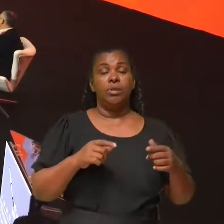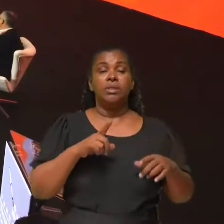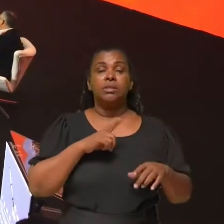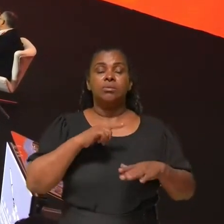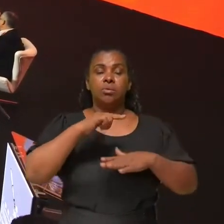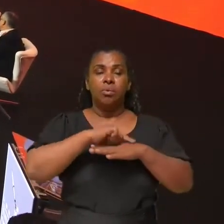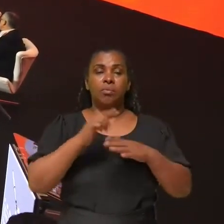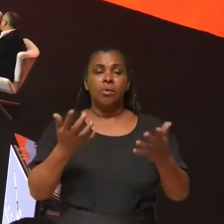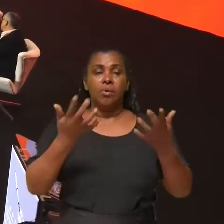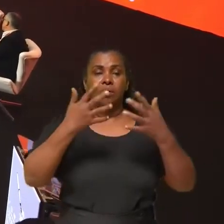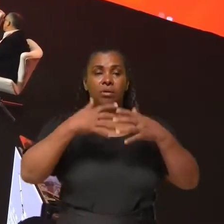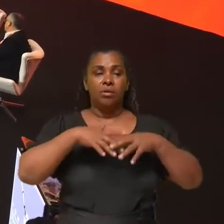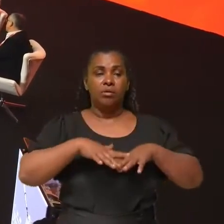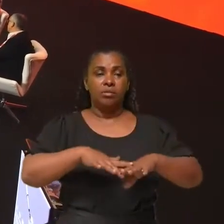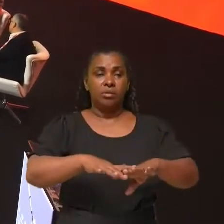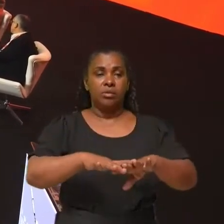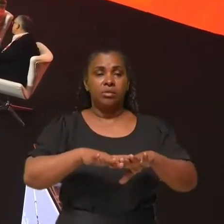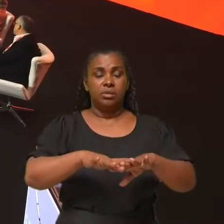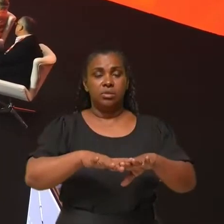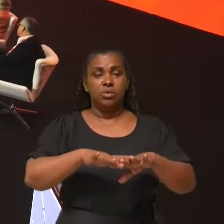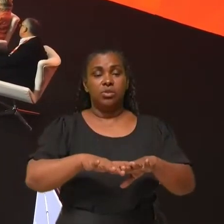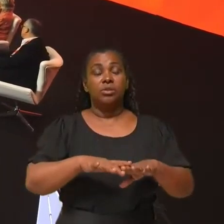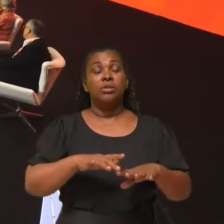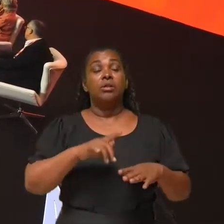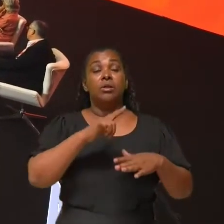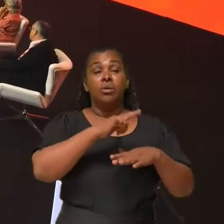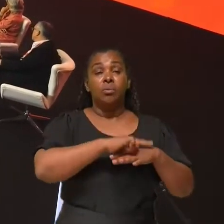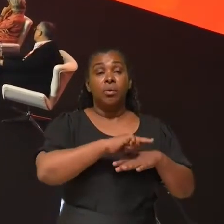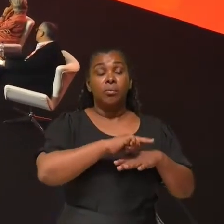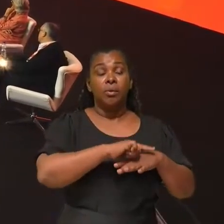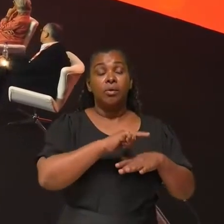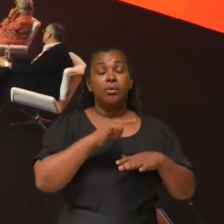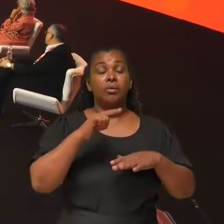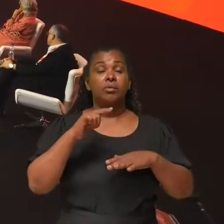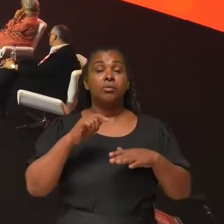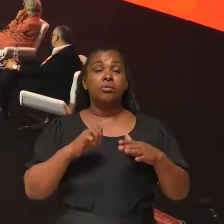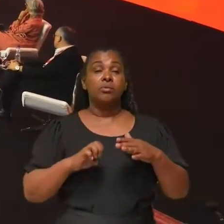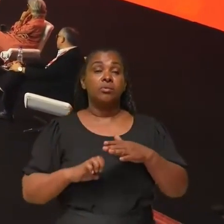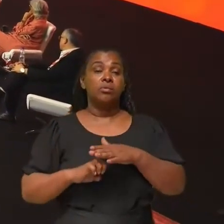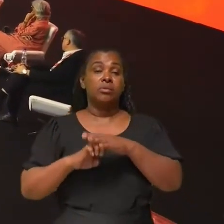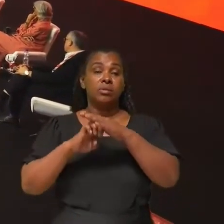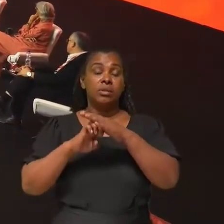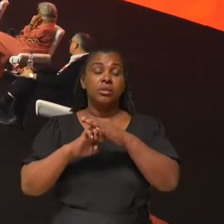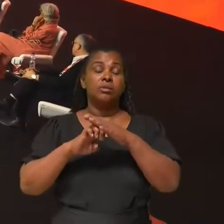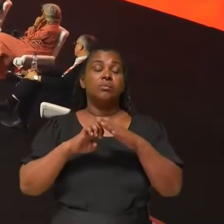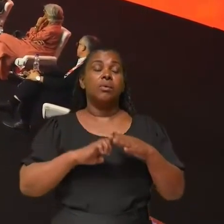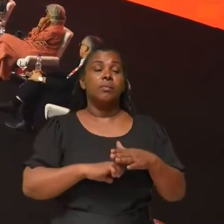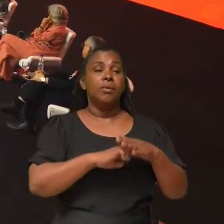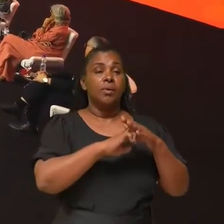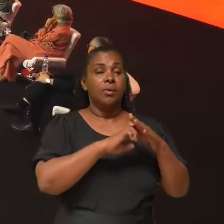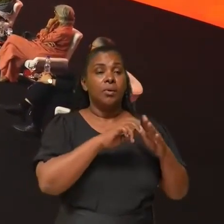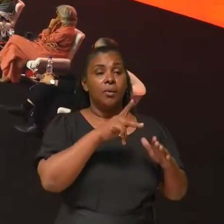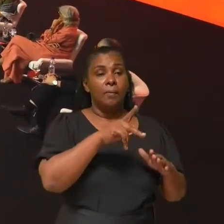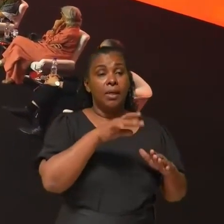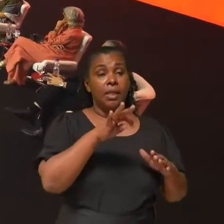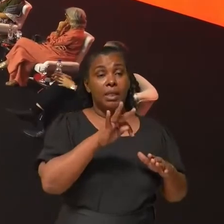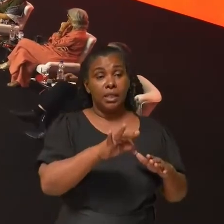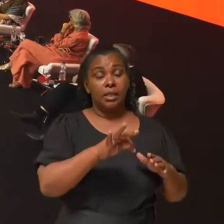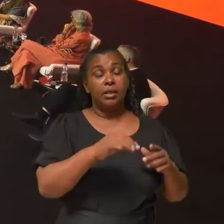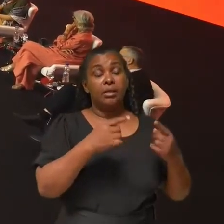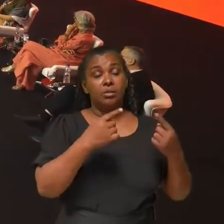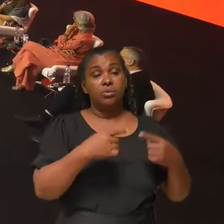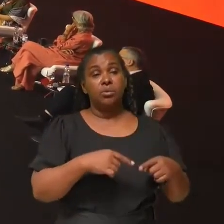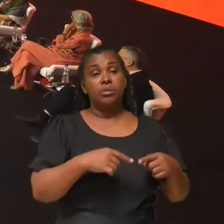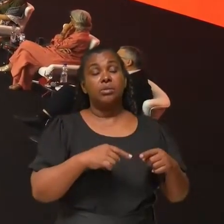que é papel do PT é disputar o governo para que nós possamos ter, de fato, uma regulamentação mais firme.